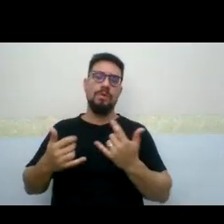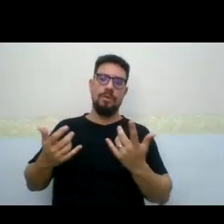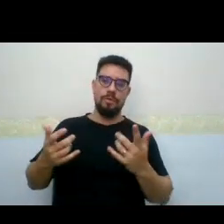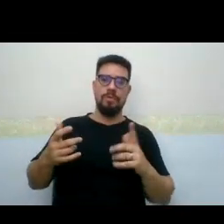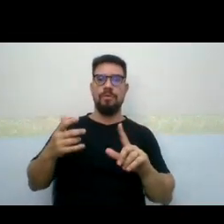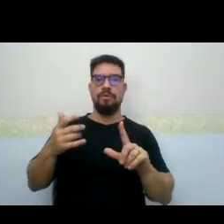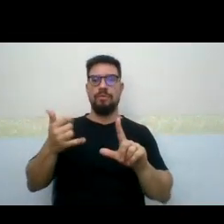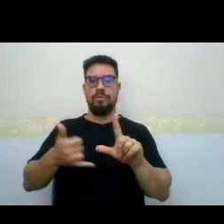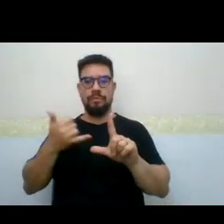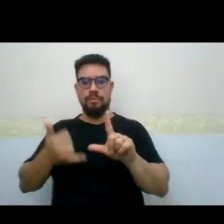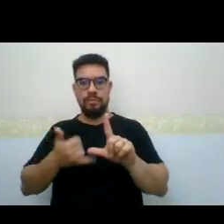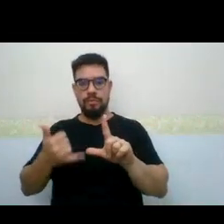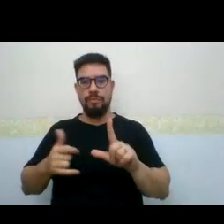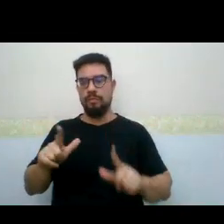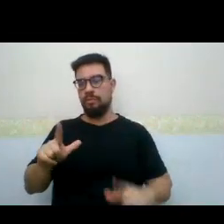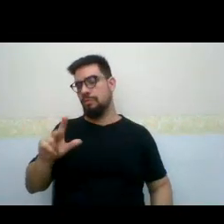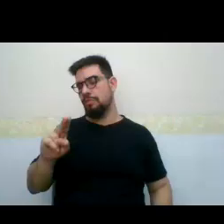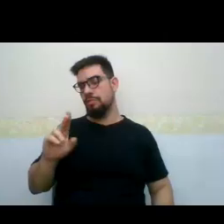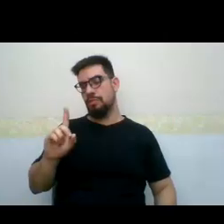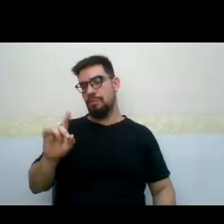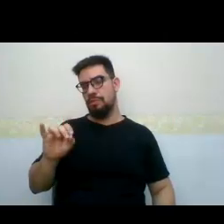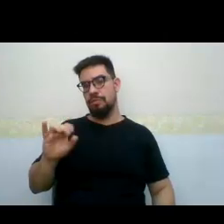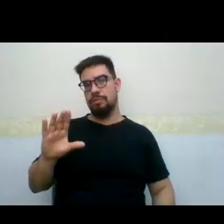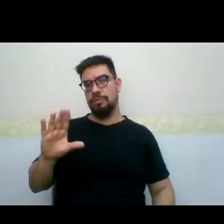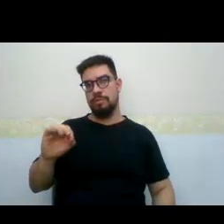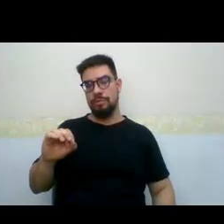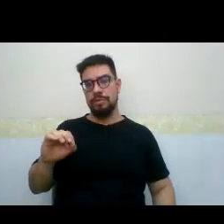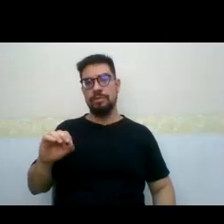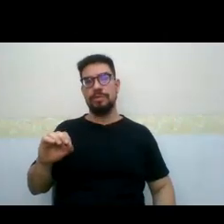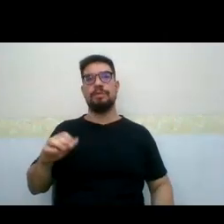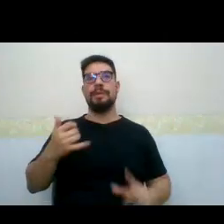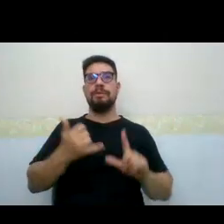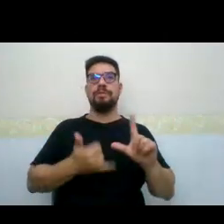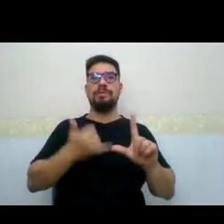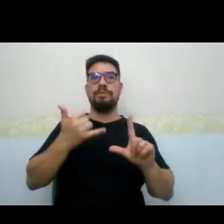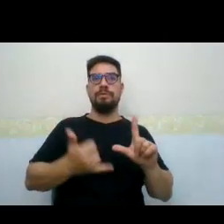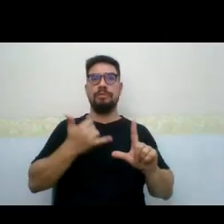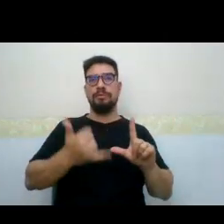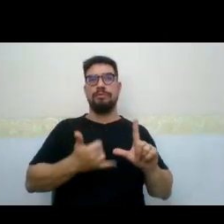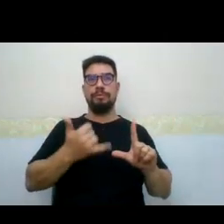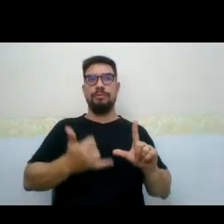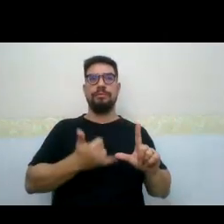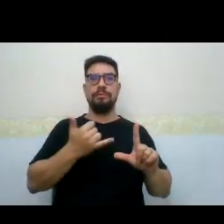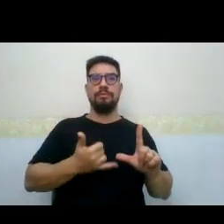um bem de pertinho também, que é um projeto de...